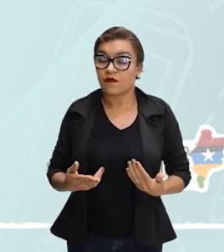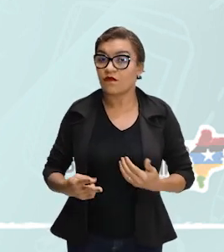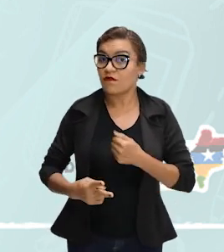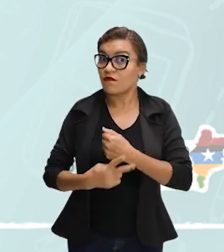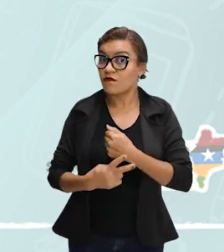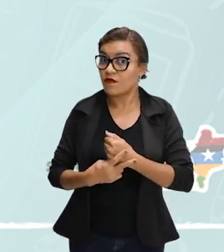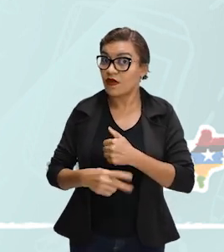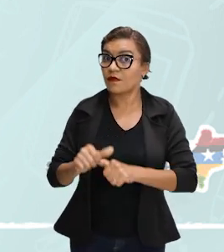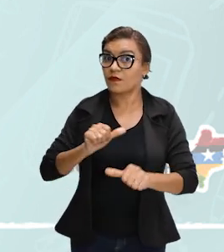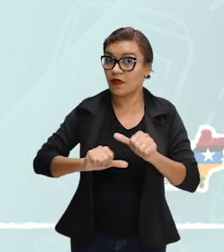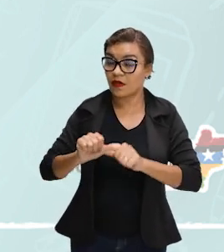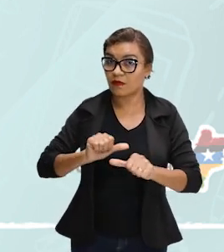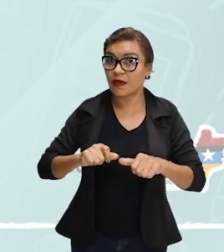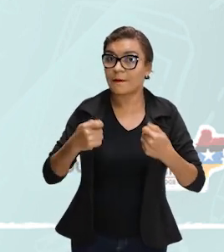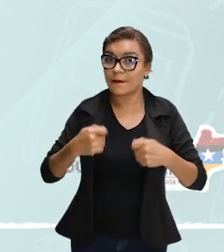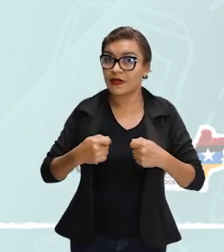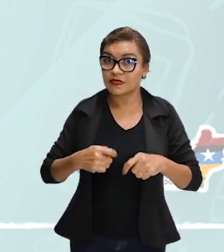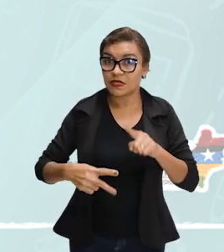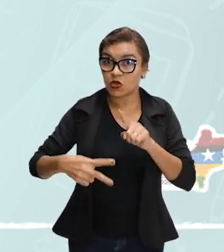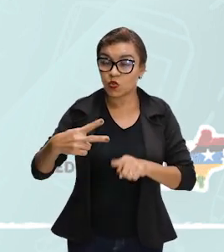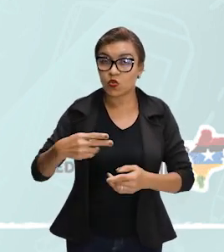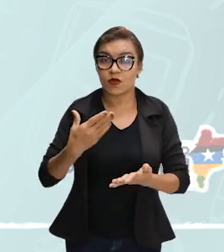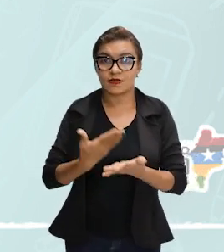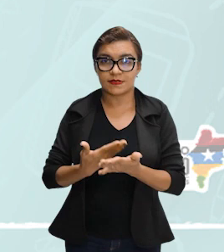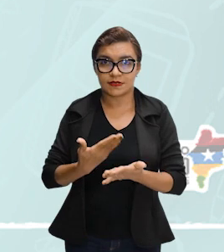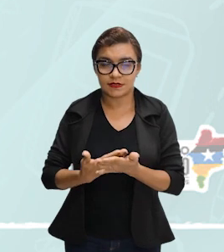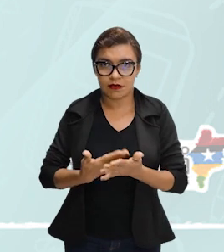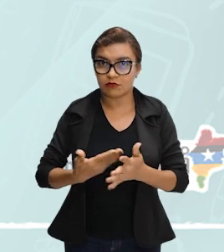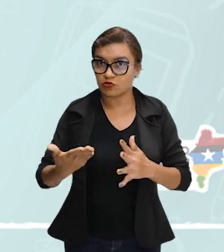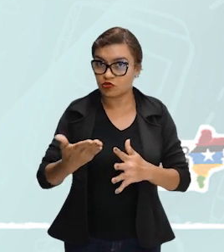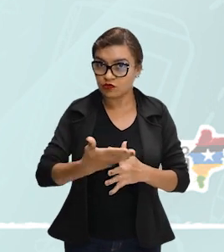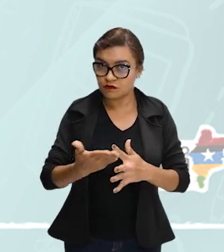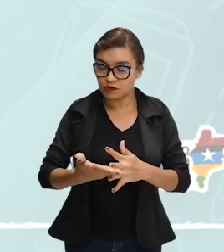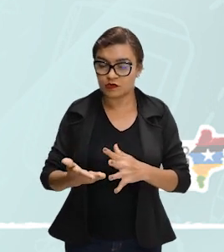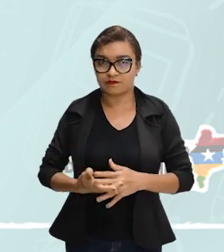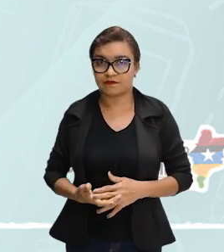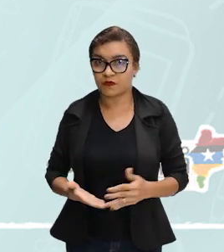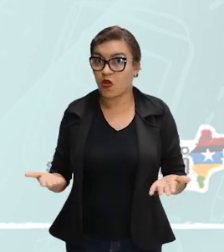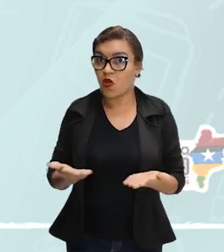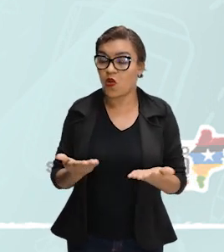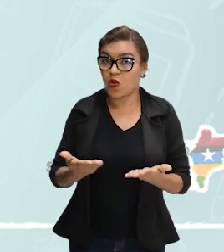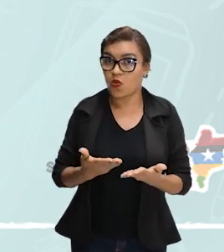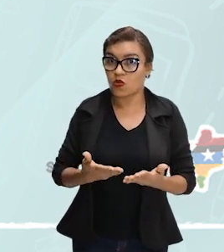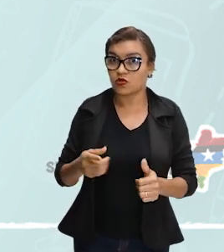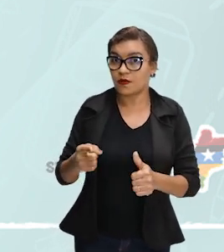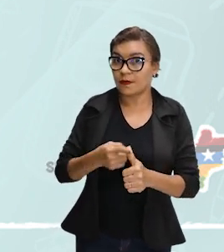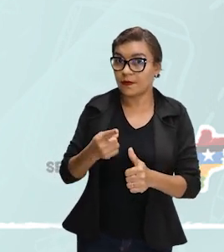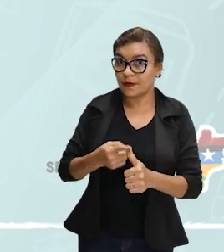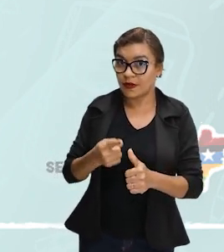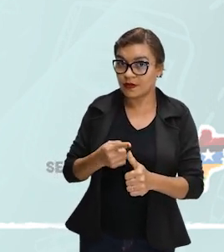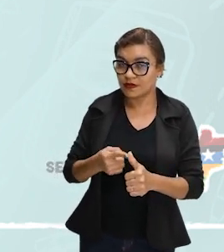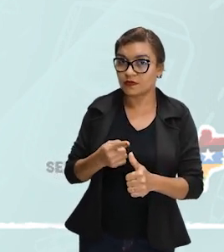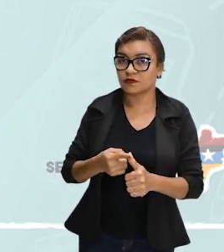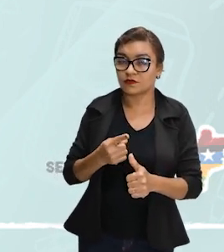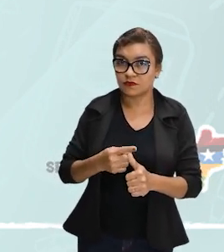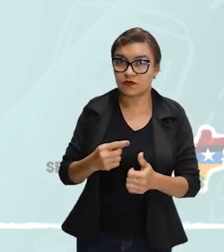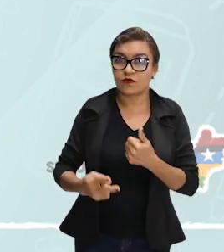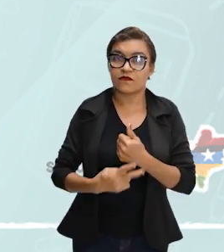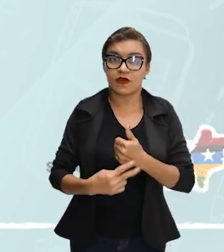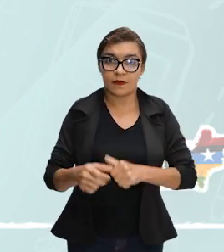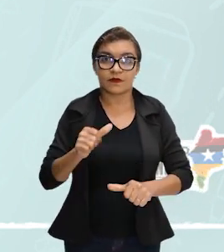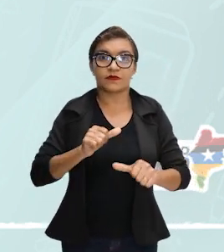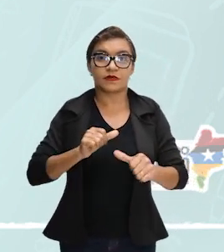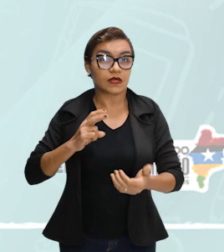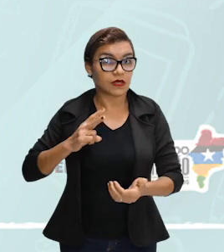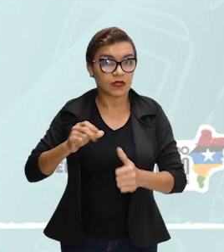bem extensos, então nós vamos fazer essa aula em 2 momentos. Hoje nós temos a parte 1, os verbos regulares. Vamos